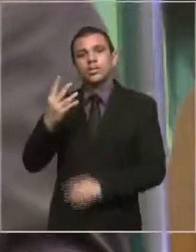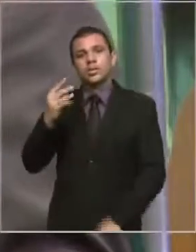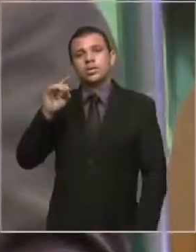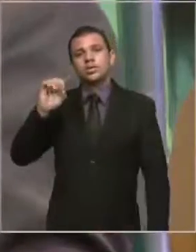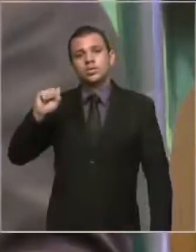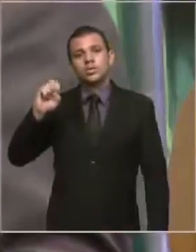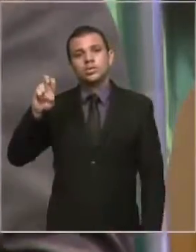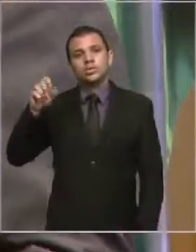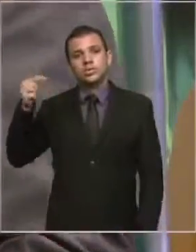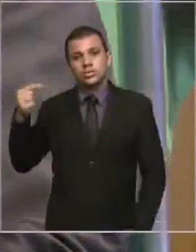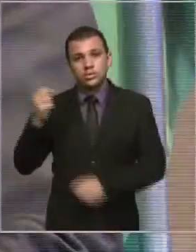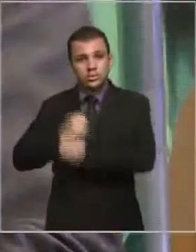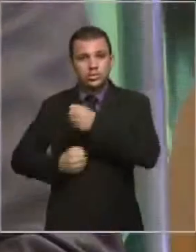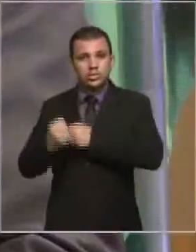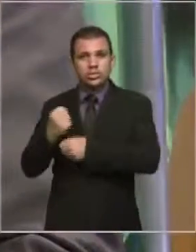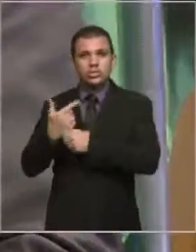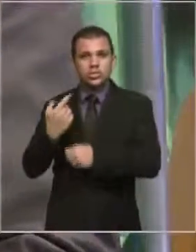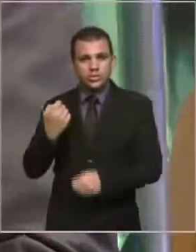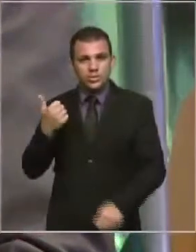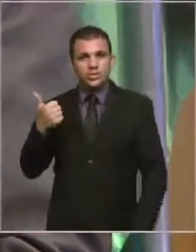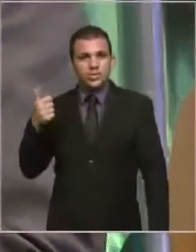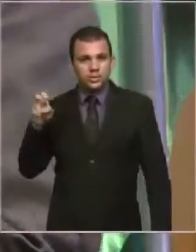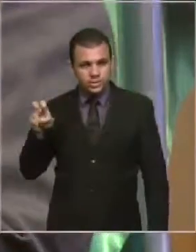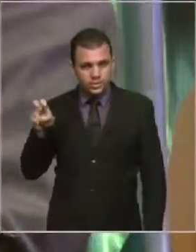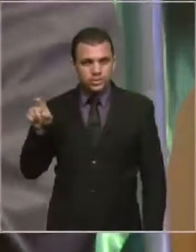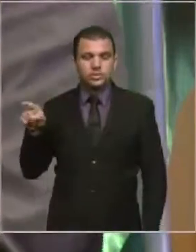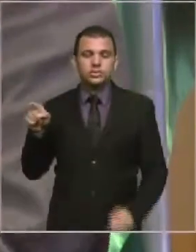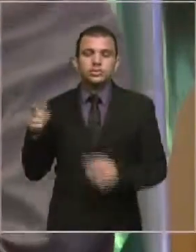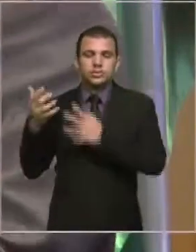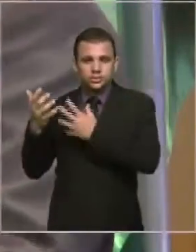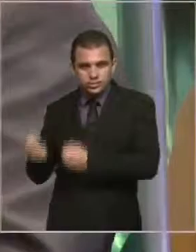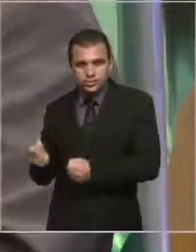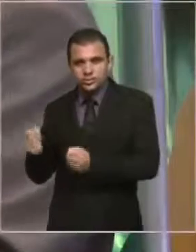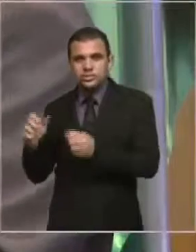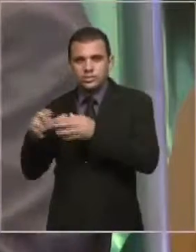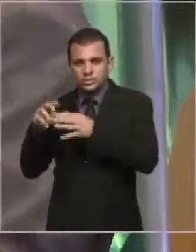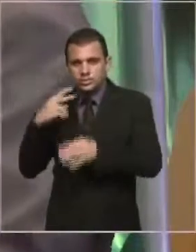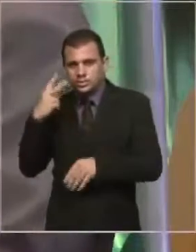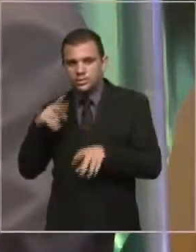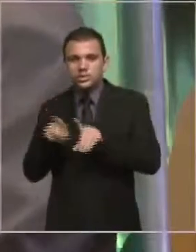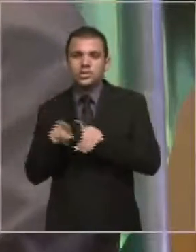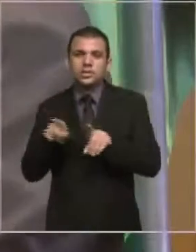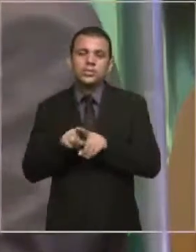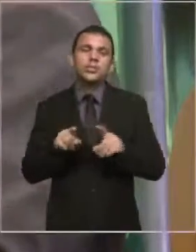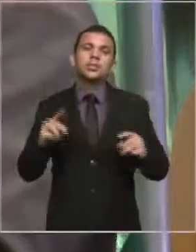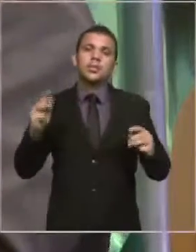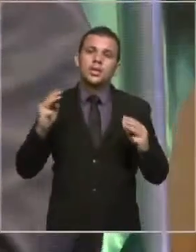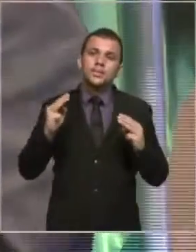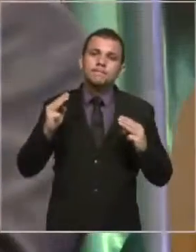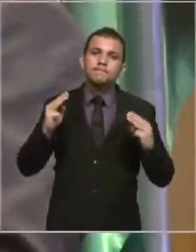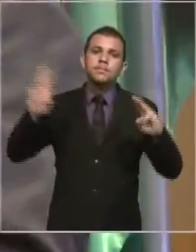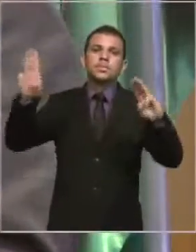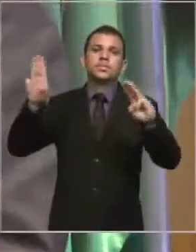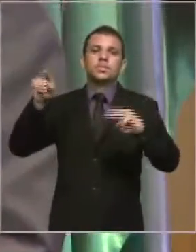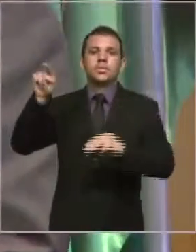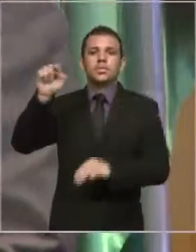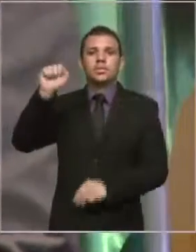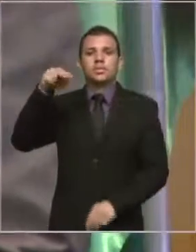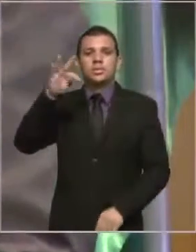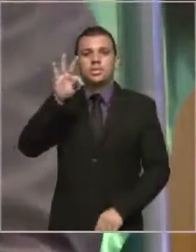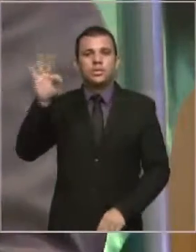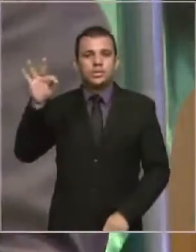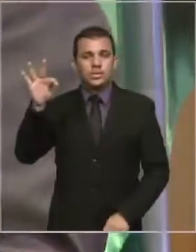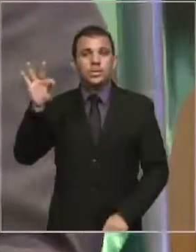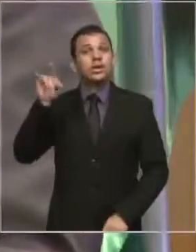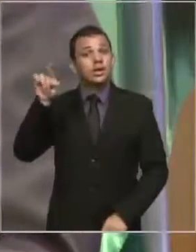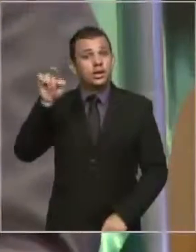4857-2015. E, em seguida, foi encaminhado para a NTT, para que a NTT pudesse, através de documentos